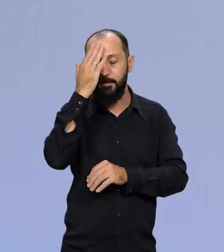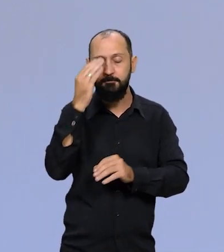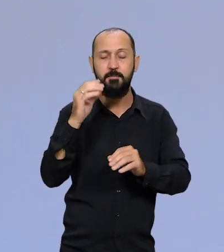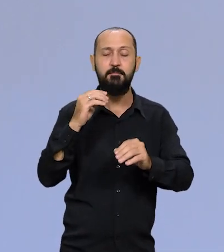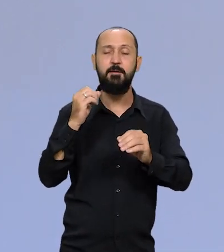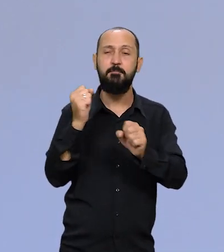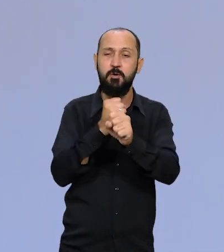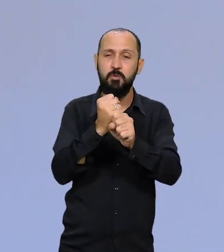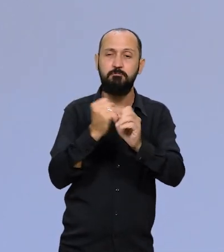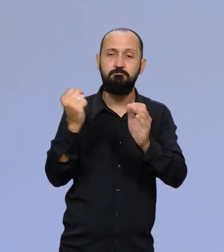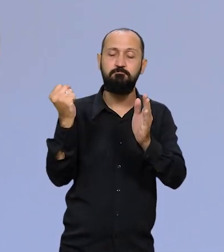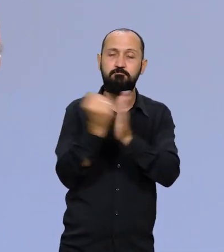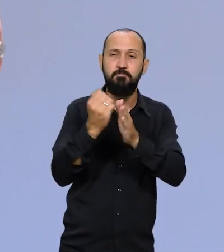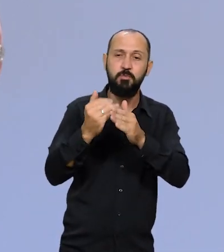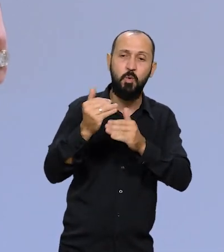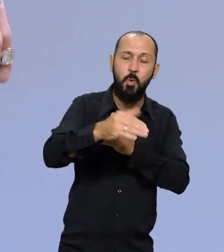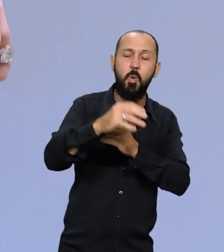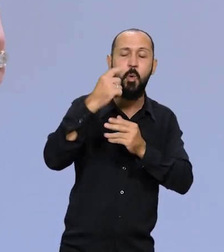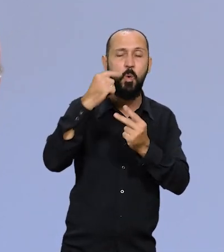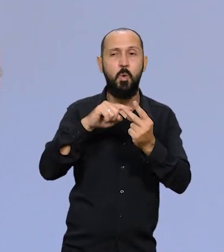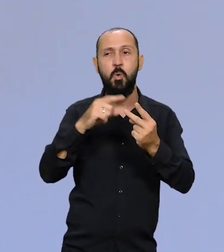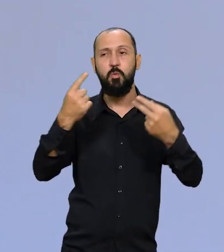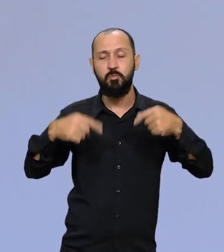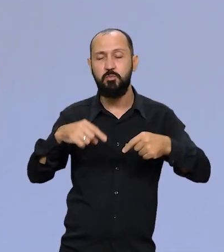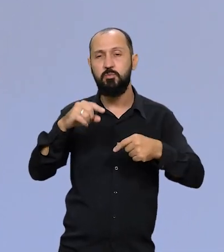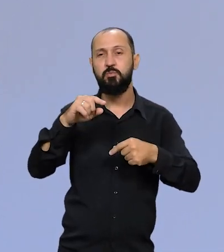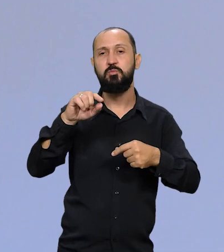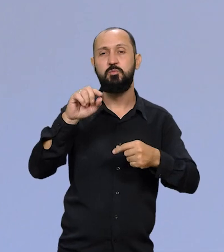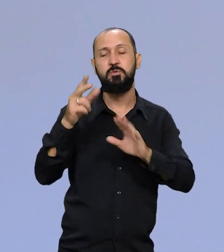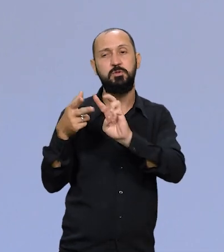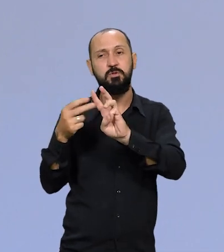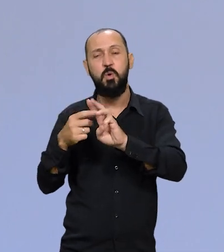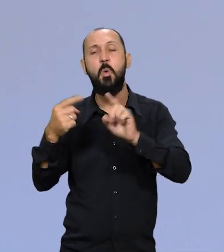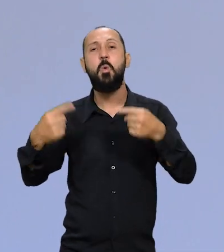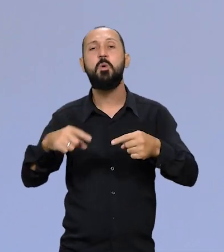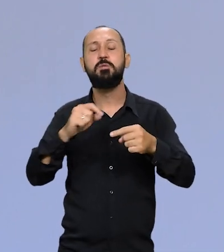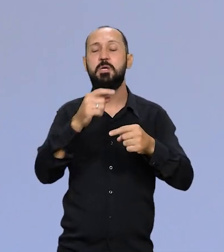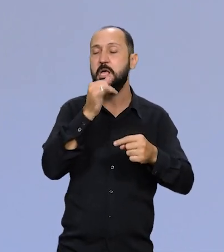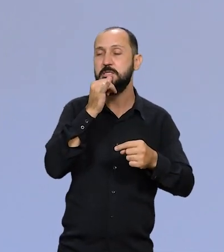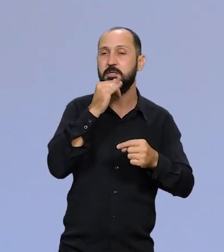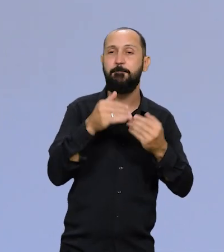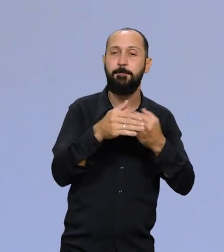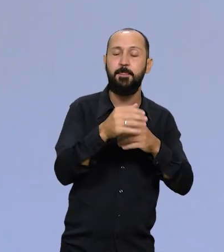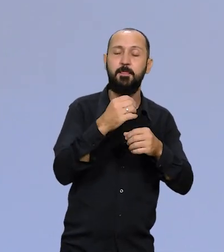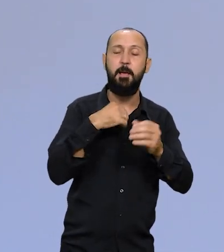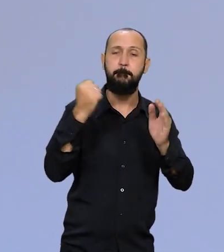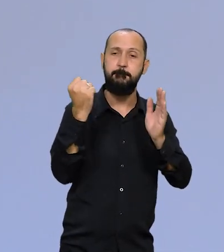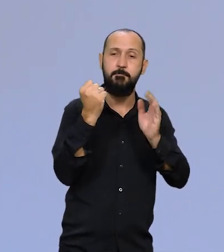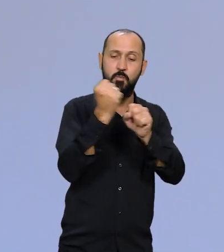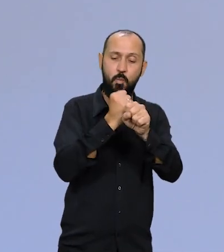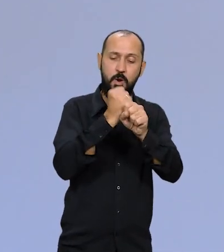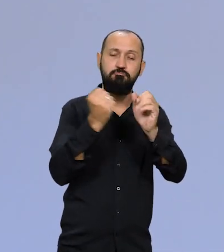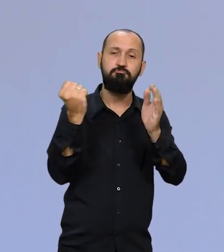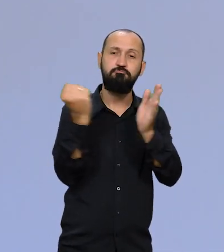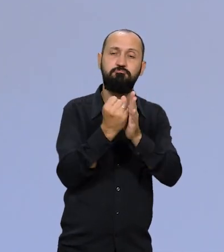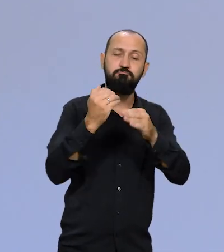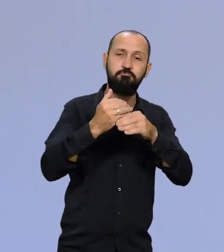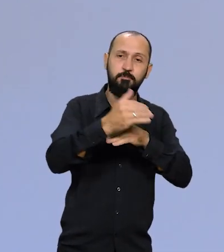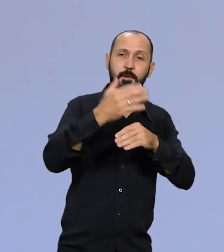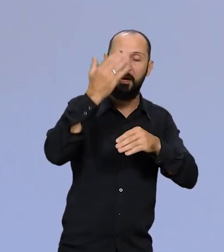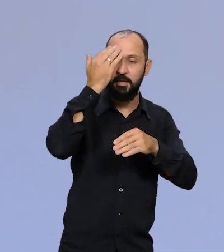a importância daquele julgado como uma diretriz. Por mais que não tivesse força vinculante, seria uma diretriz para o